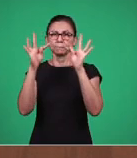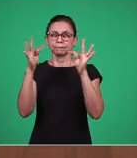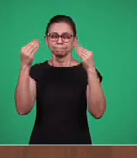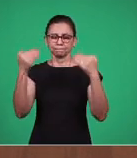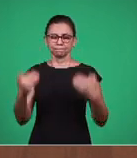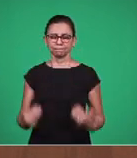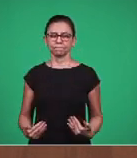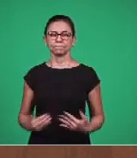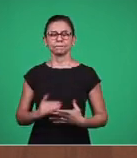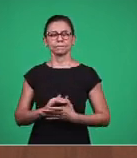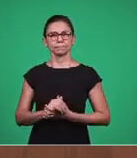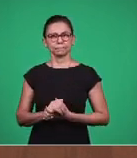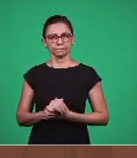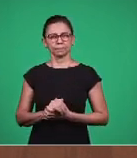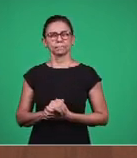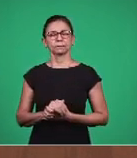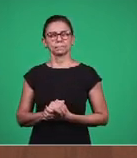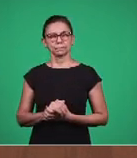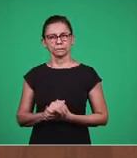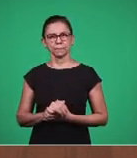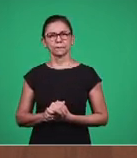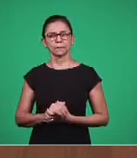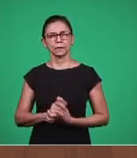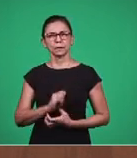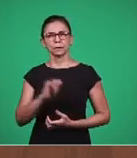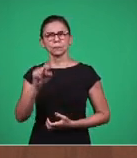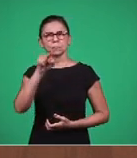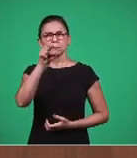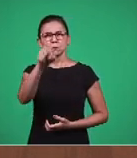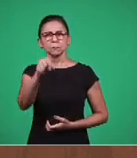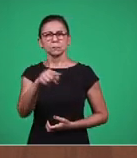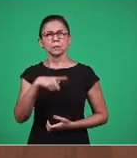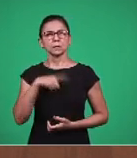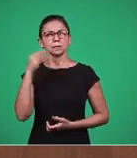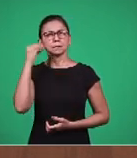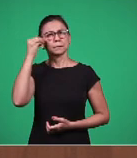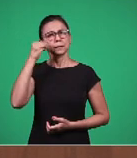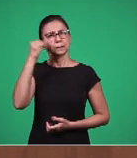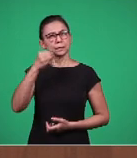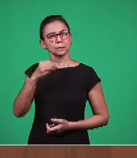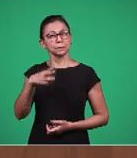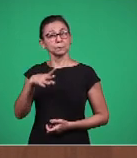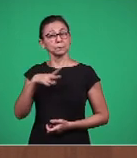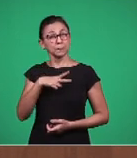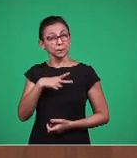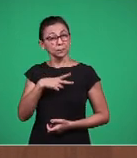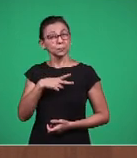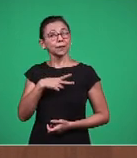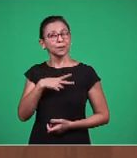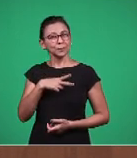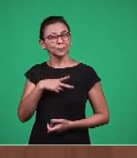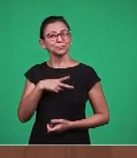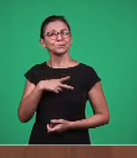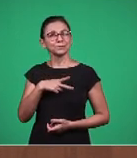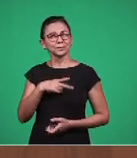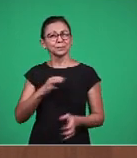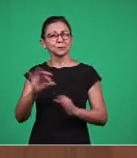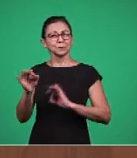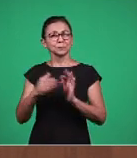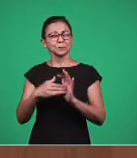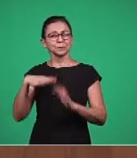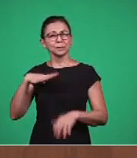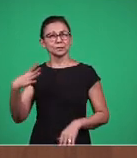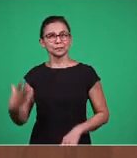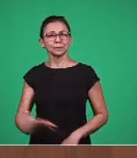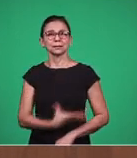dizer aquilo que é a certeza que você tem deste projeto para o qual foi chamado.